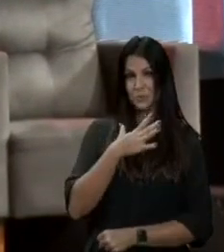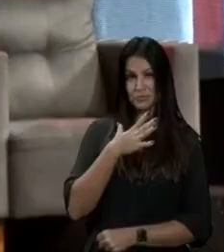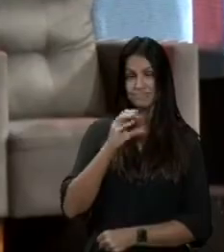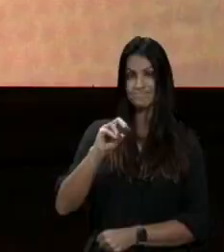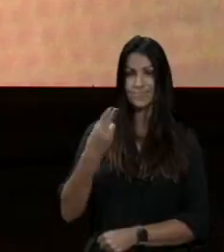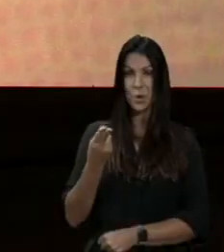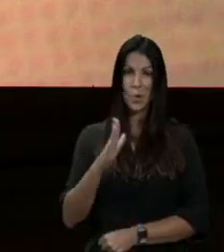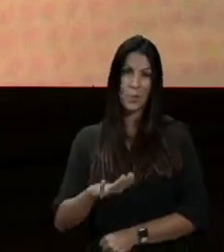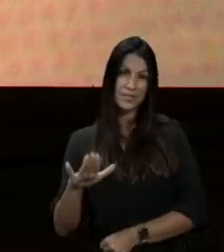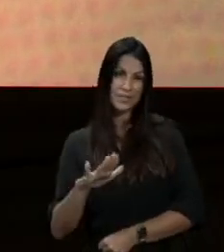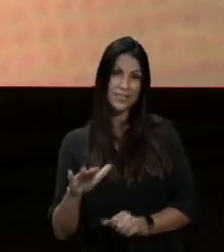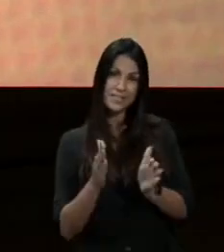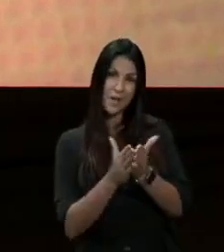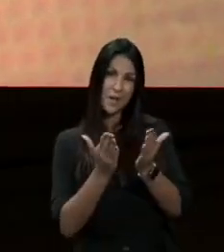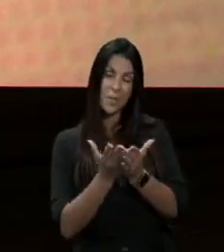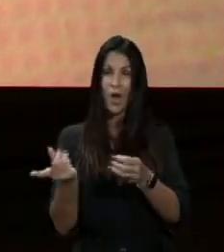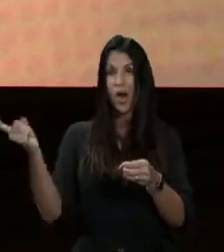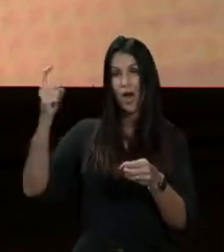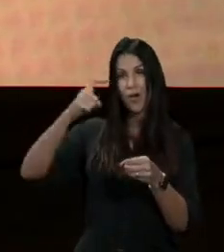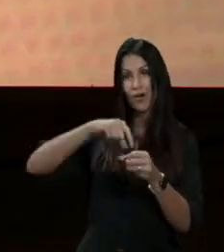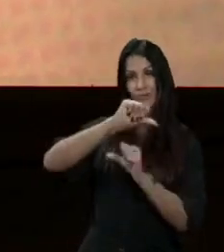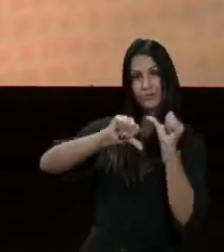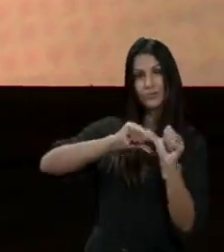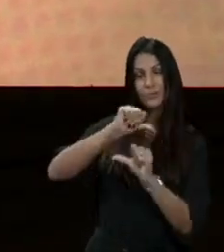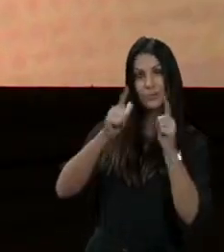é uma criança pobre que voltou a sorrir